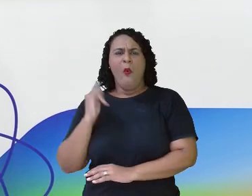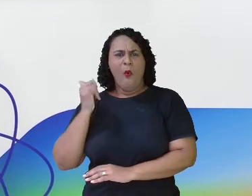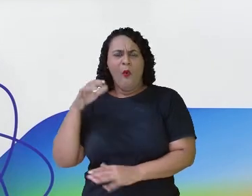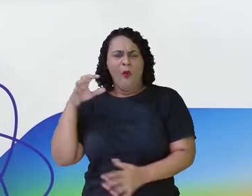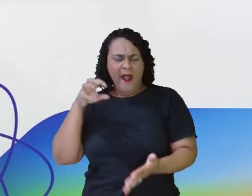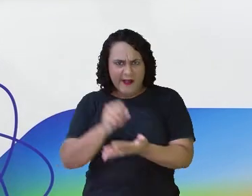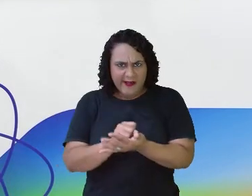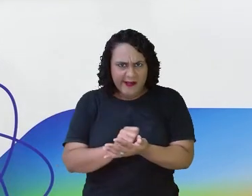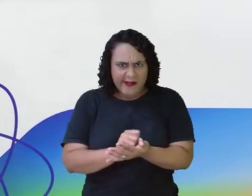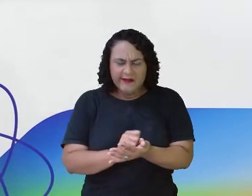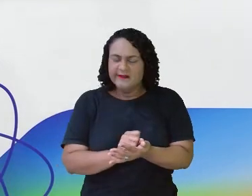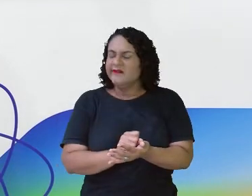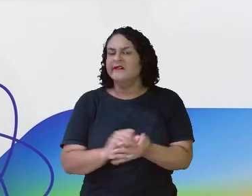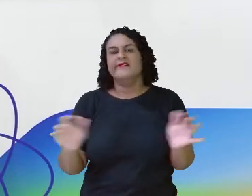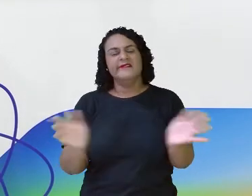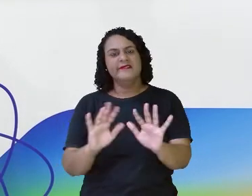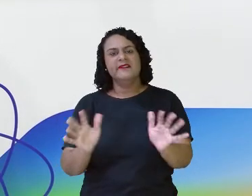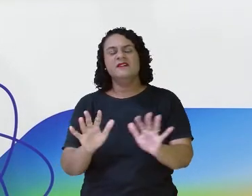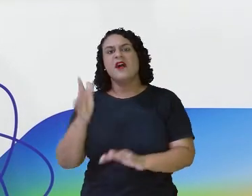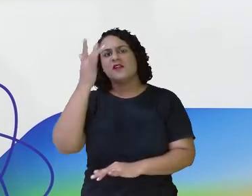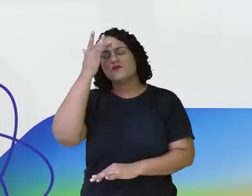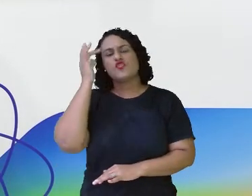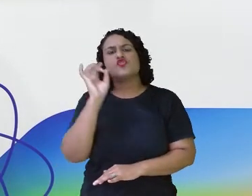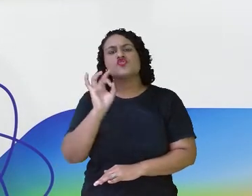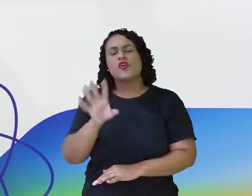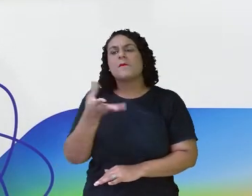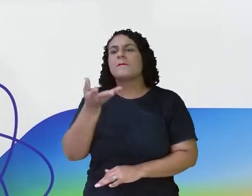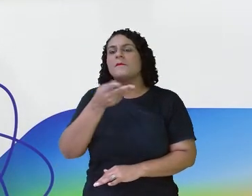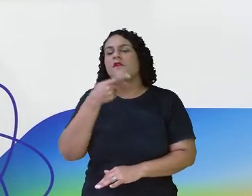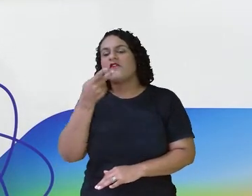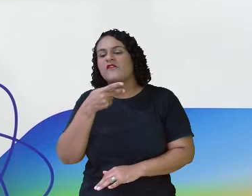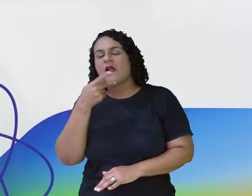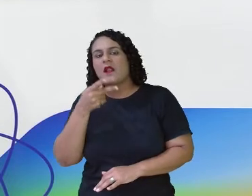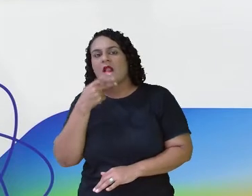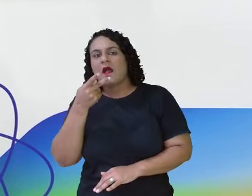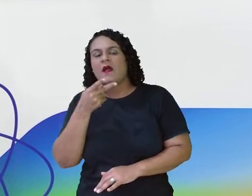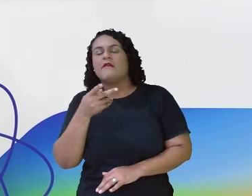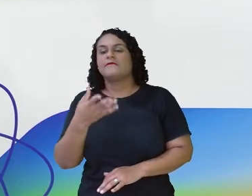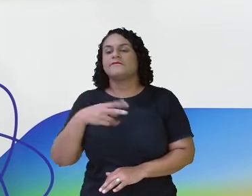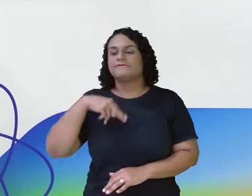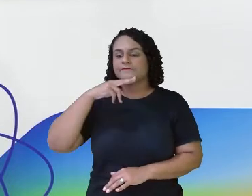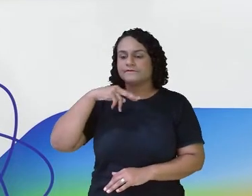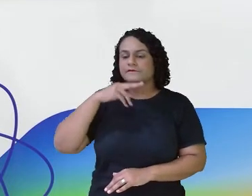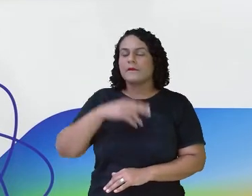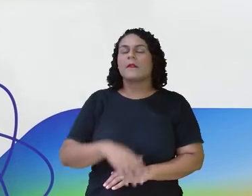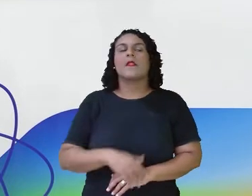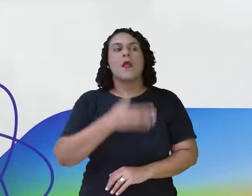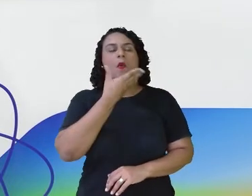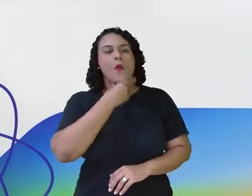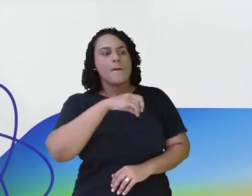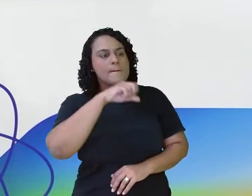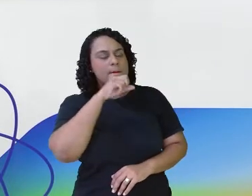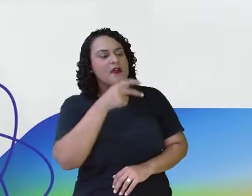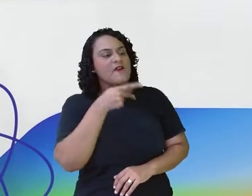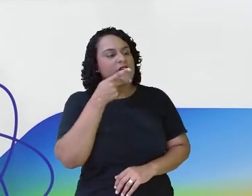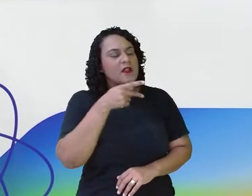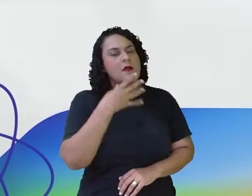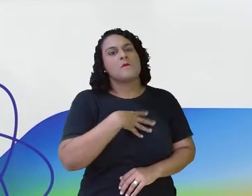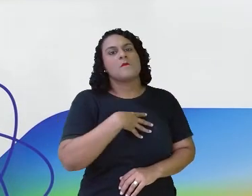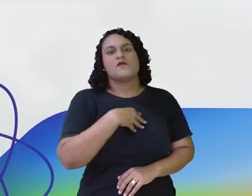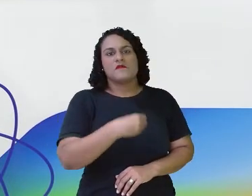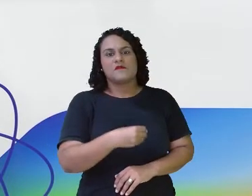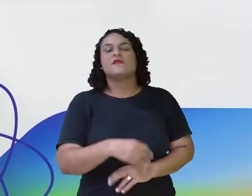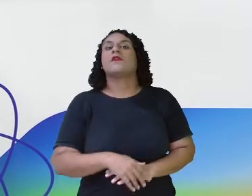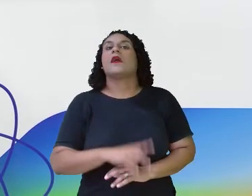registrados. As pessoas simplesmente contavam. O avô contava para o neto, o pai contava para o filho, que quando crescia e tinha seu